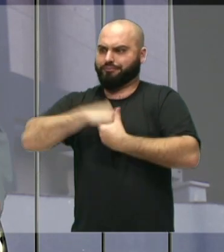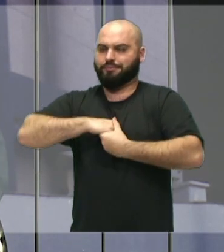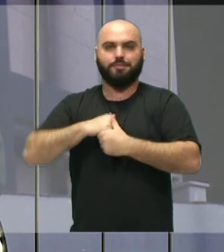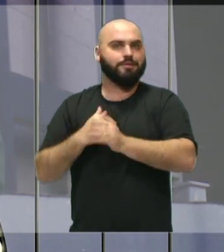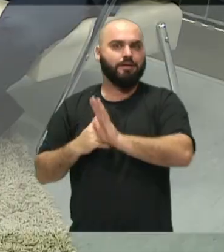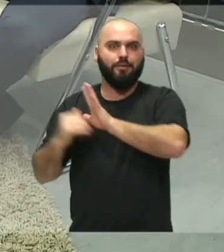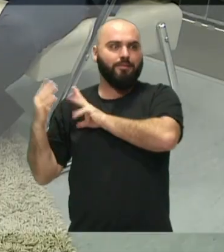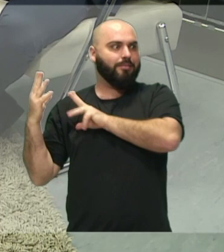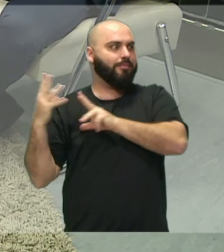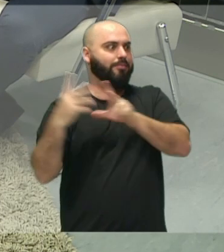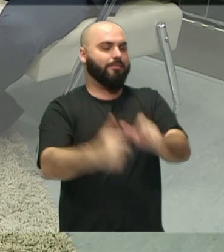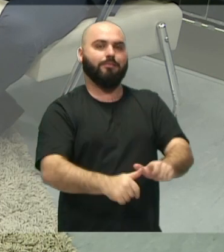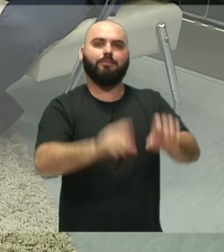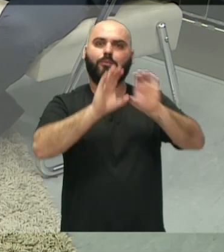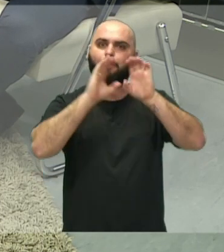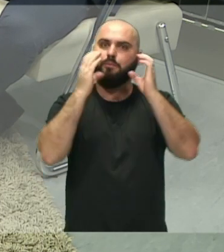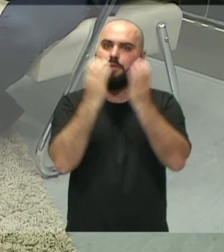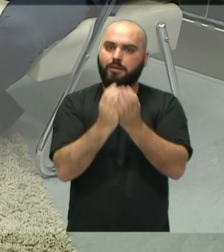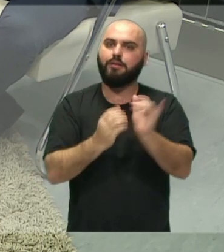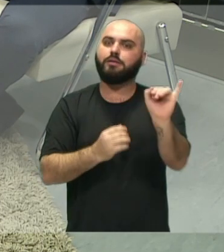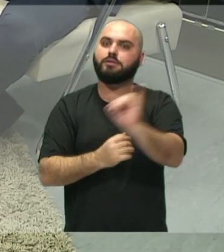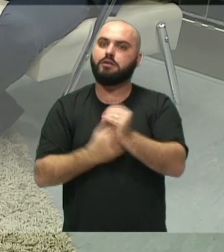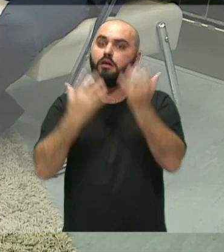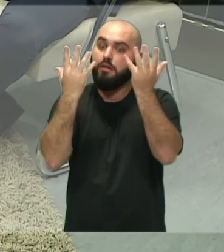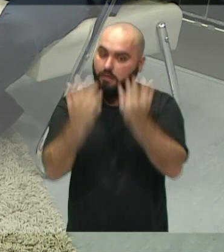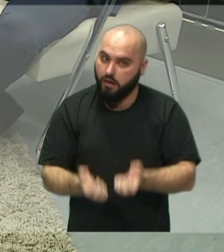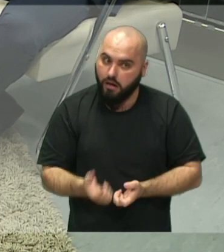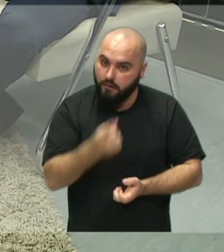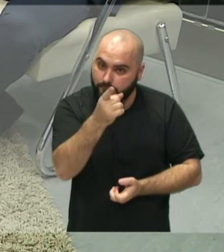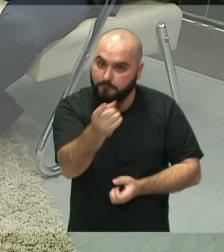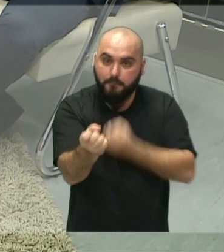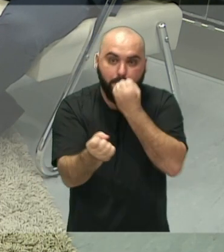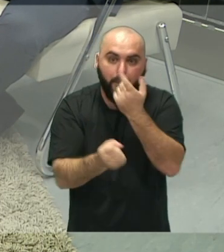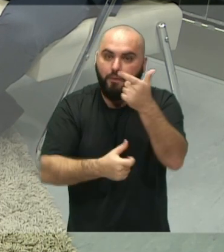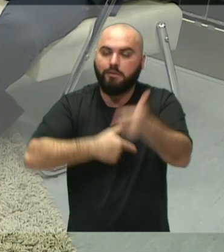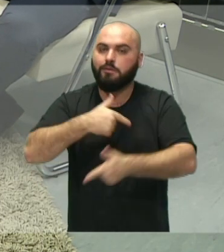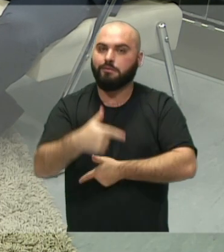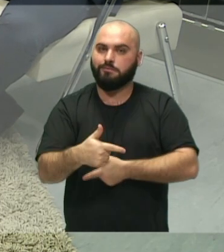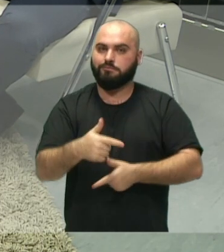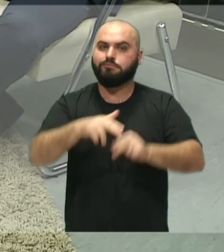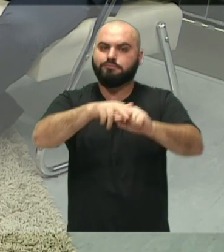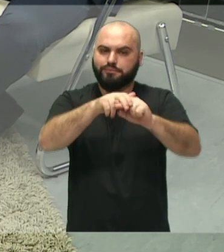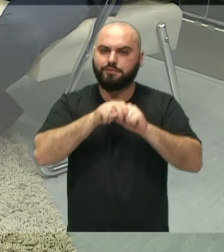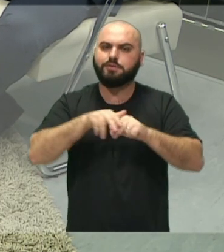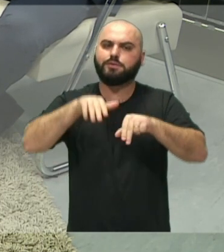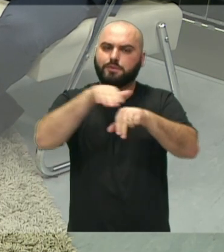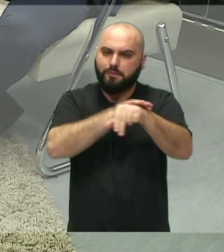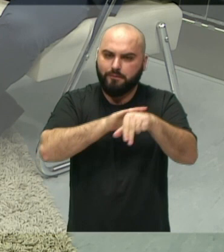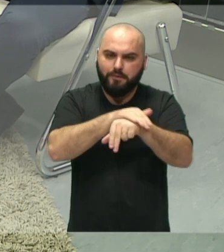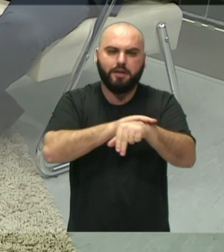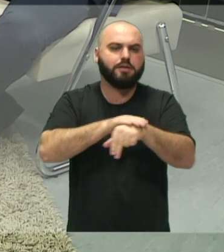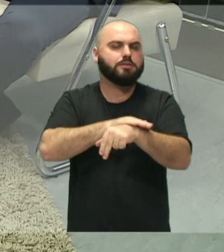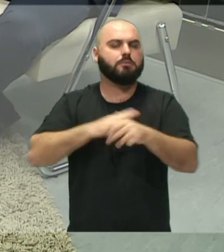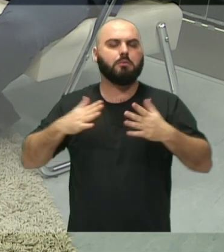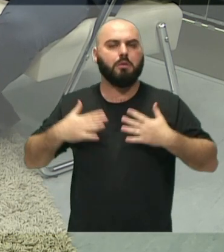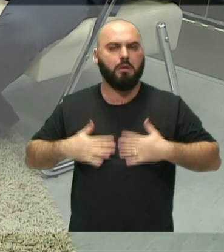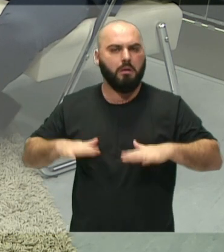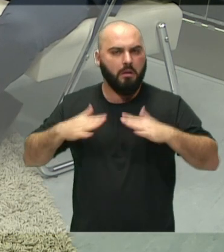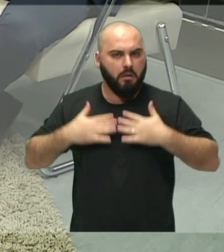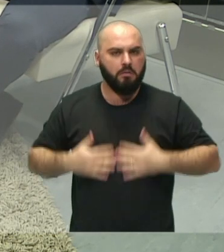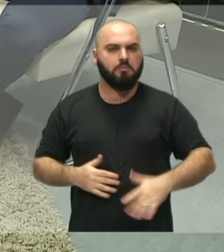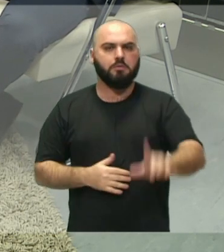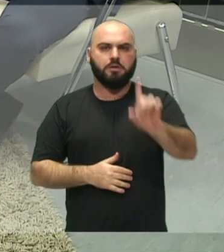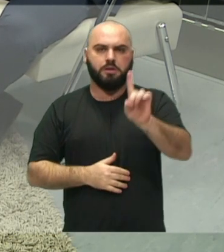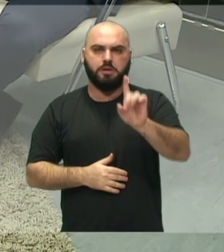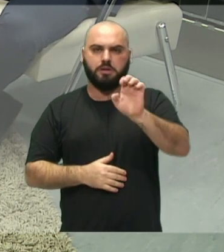toda a comunidade de Itajaí que quer que você faça um bom trabalho. Então, essa conversa foi uma conversa muito tranquila. O Dedé me